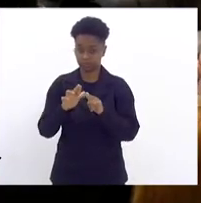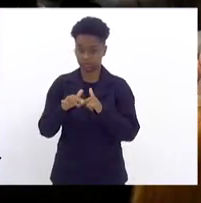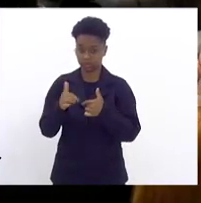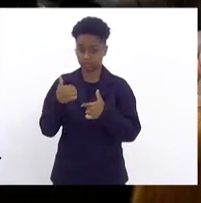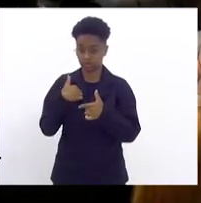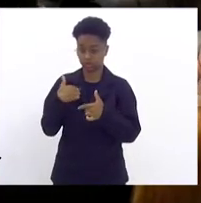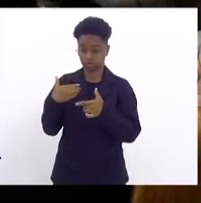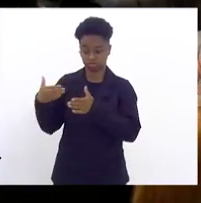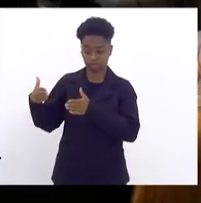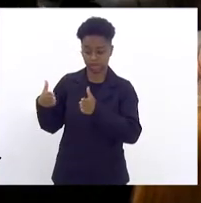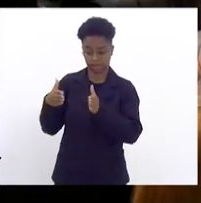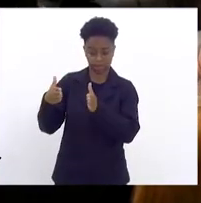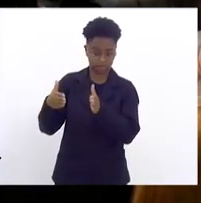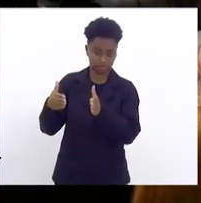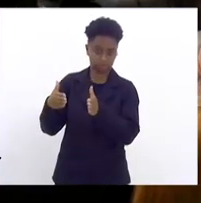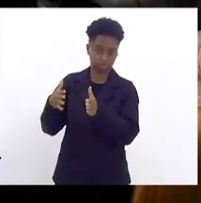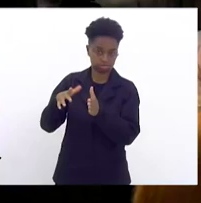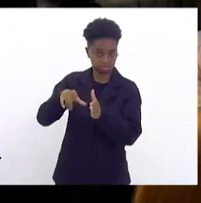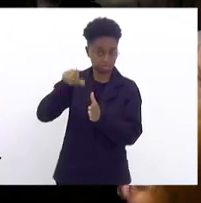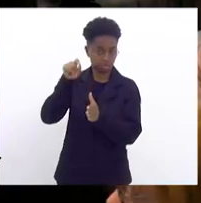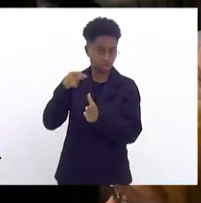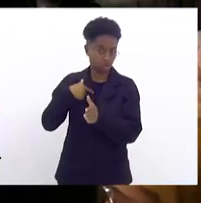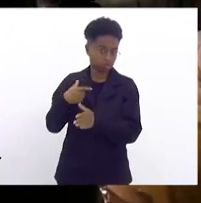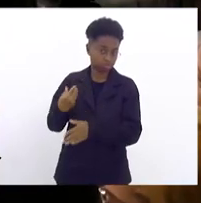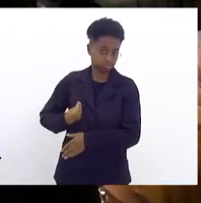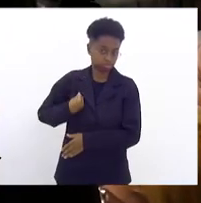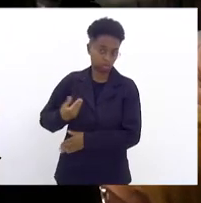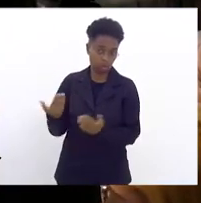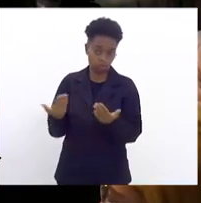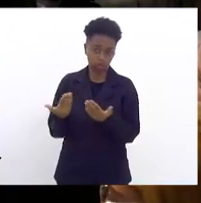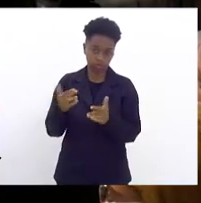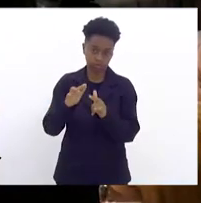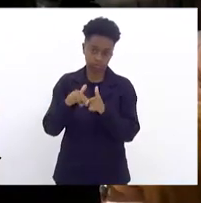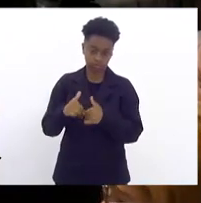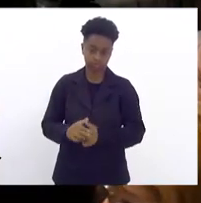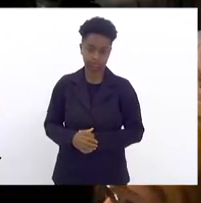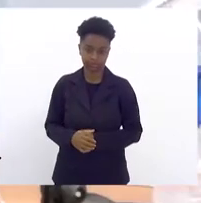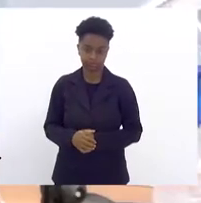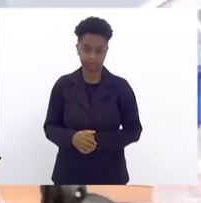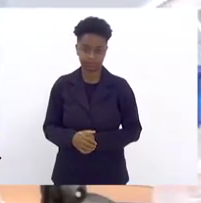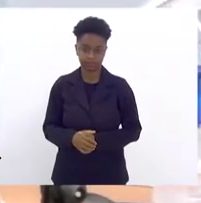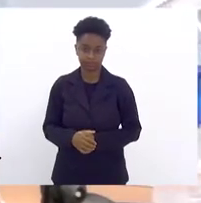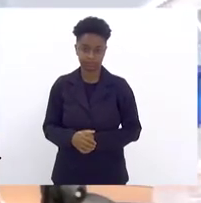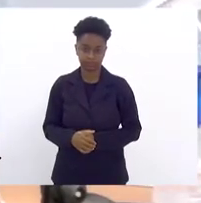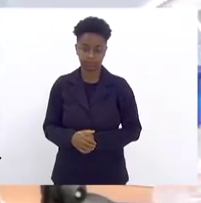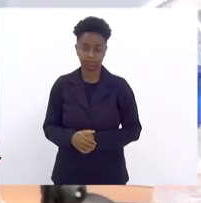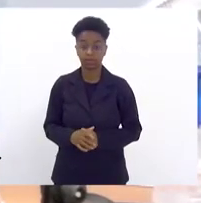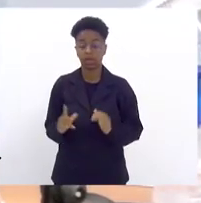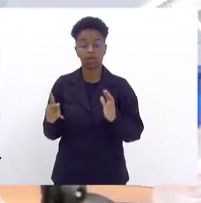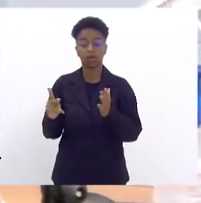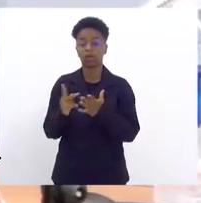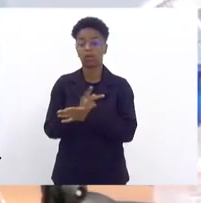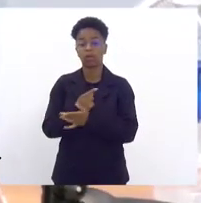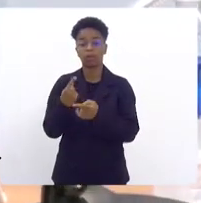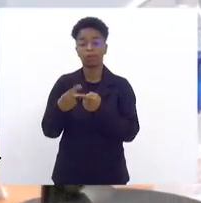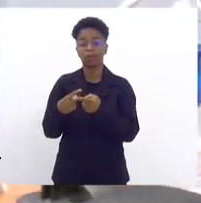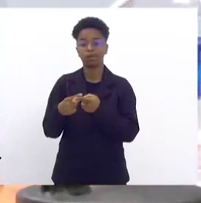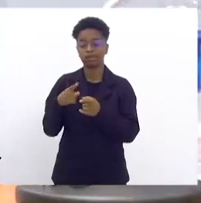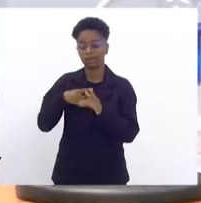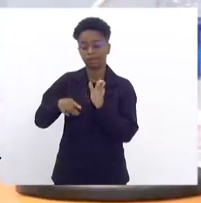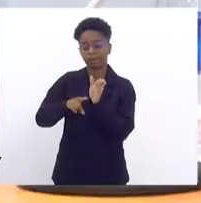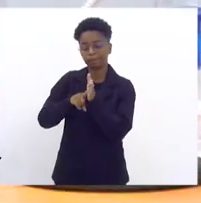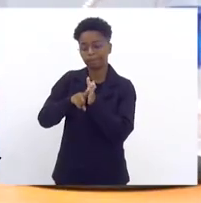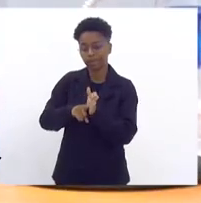esse caminho né o fato de estar aqui hoje e se originou justamente de uma pesquisa